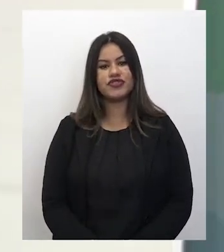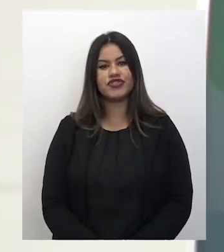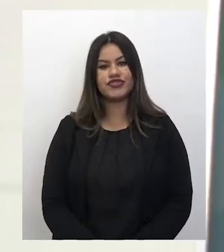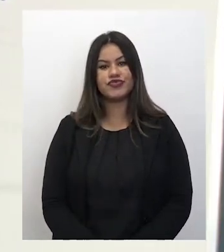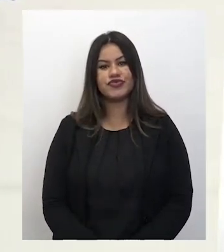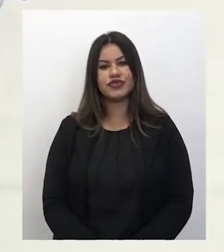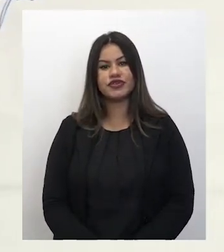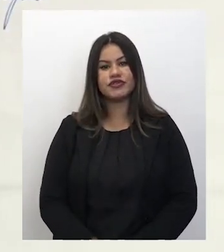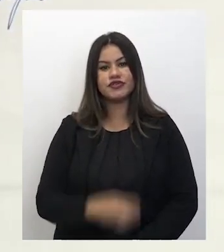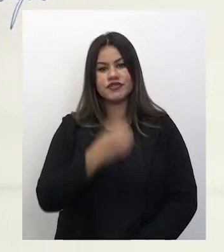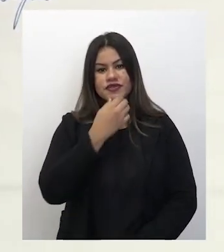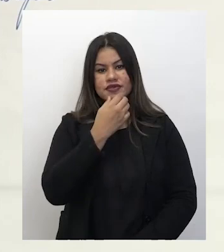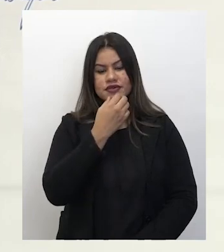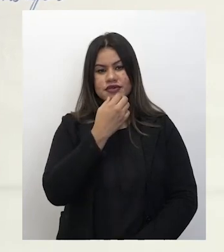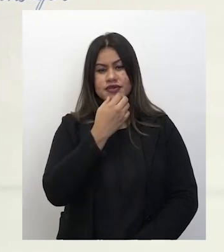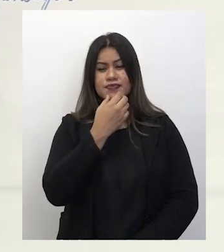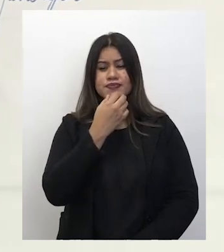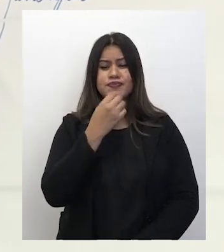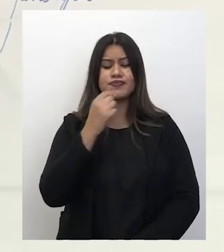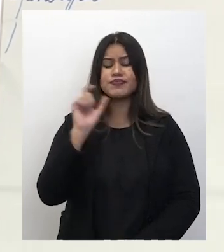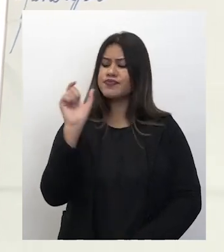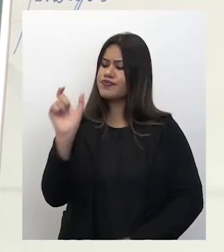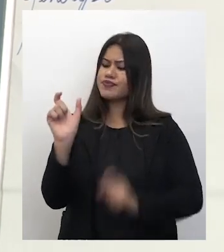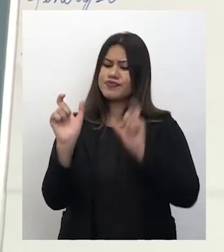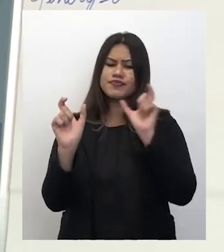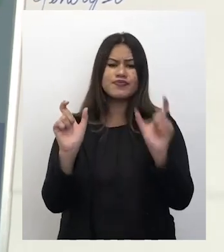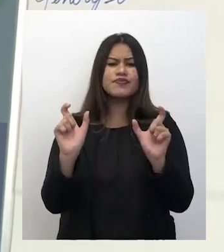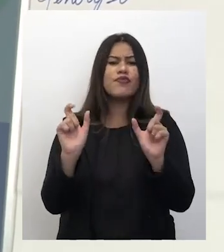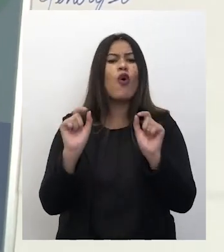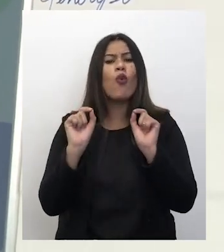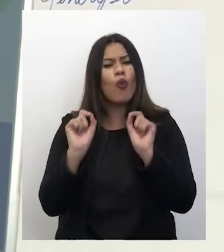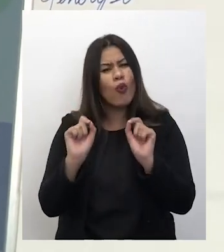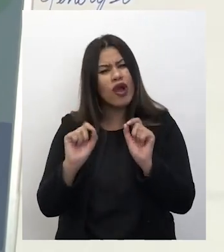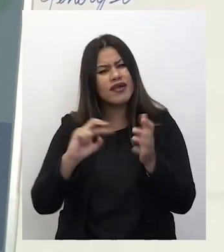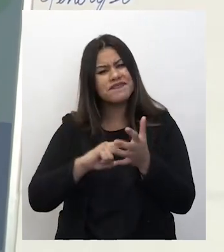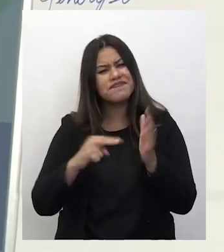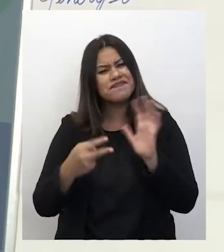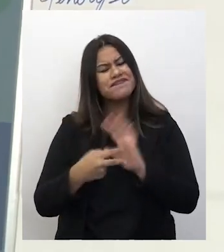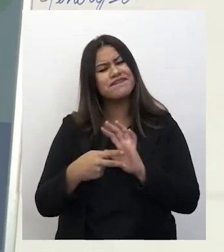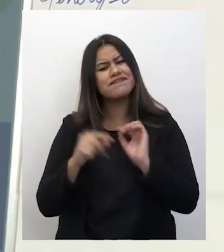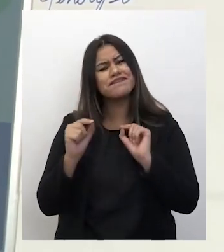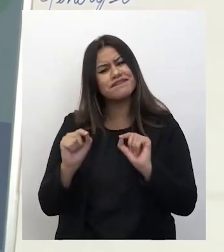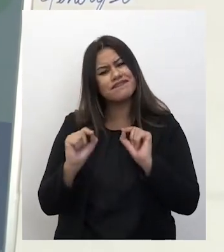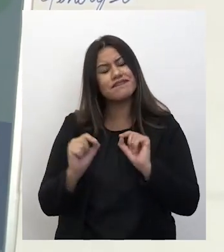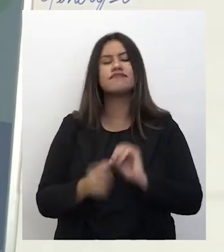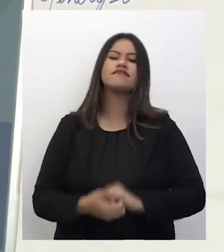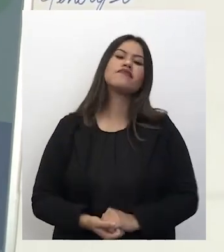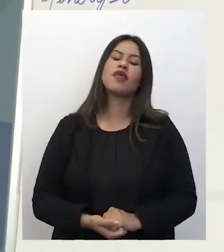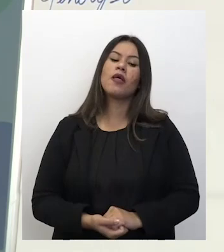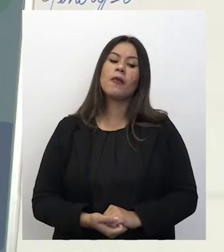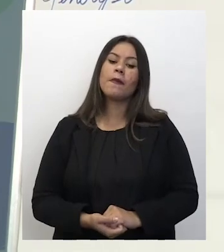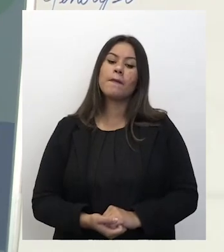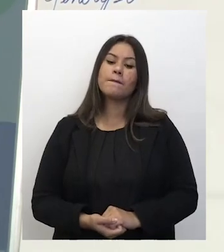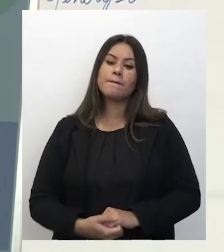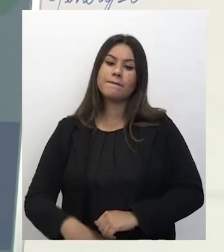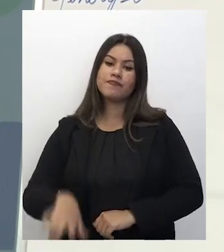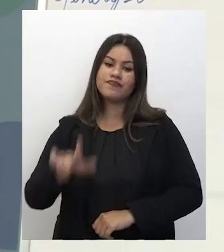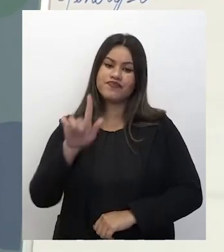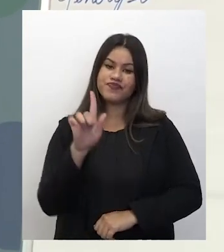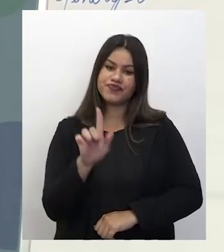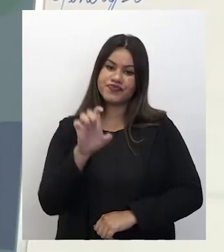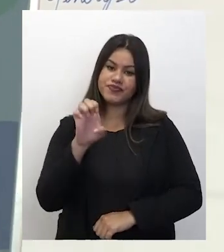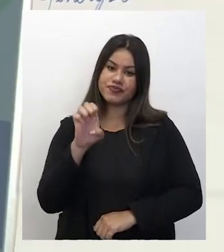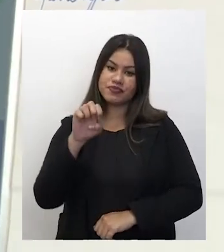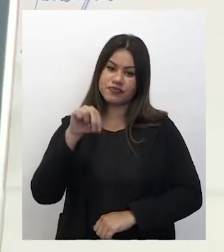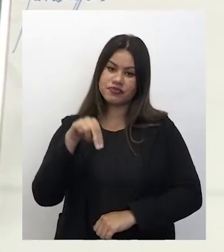O que é genótipo? O que é fenótipo, professor? Olha, genótipo, quando eu